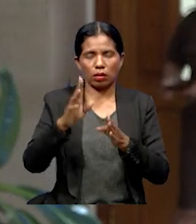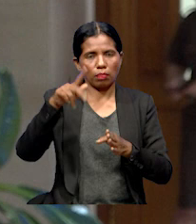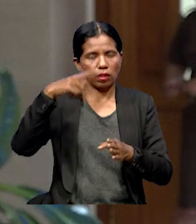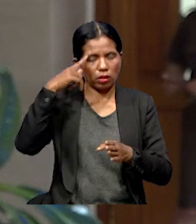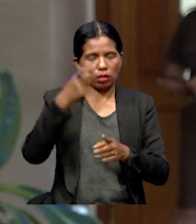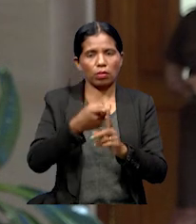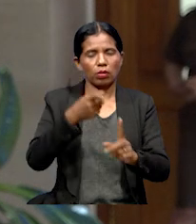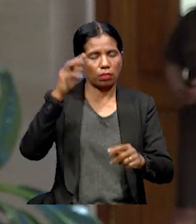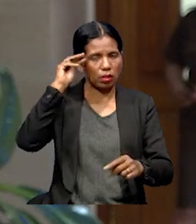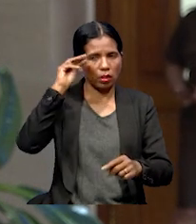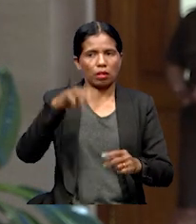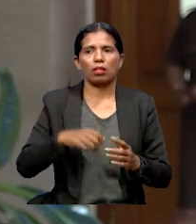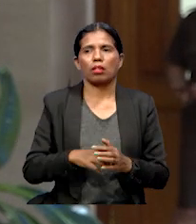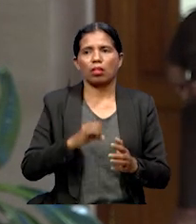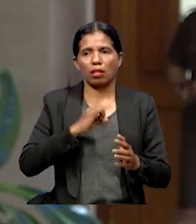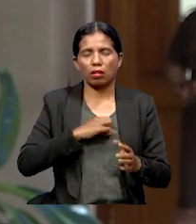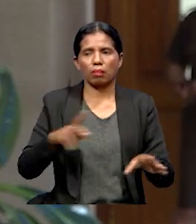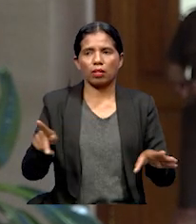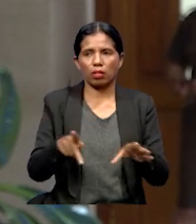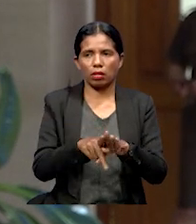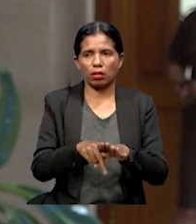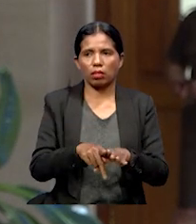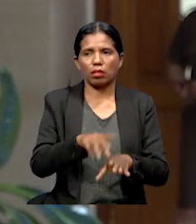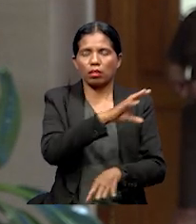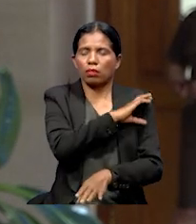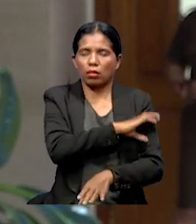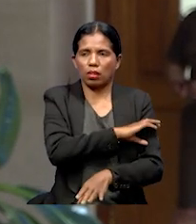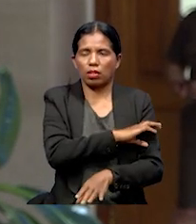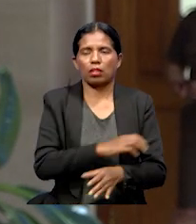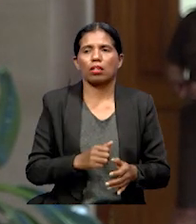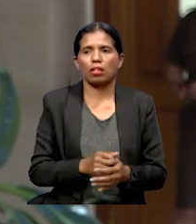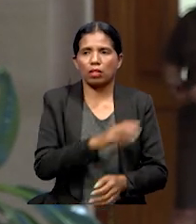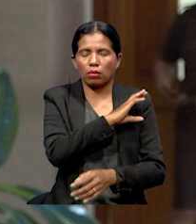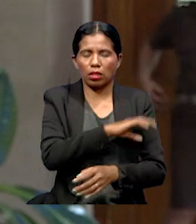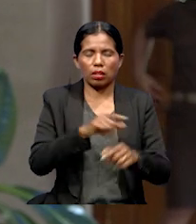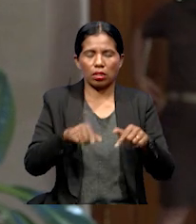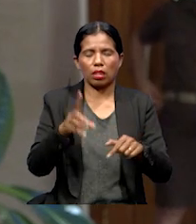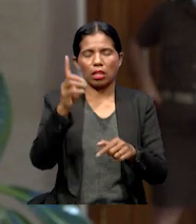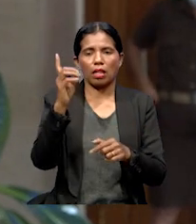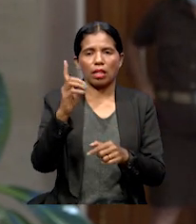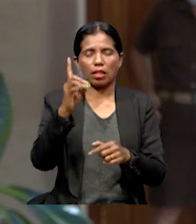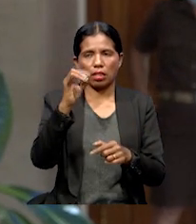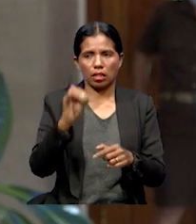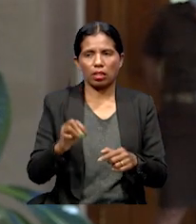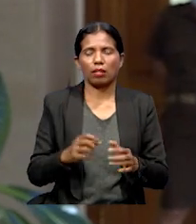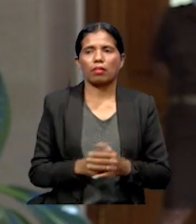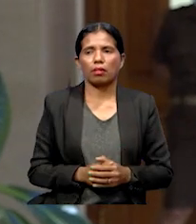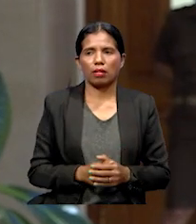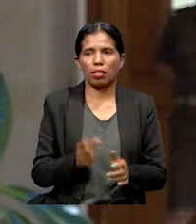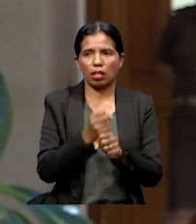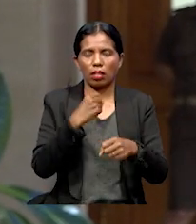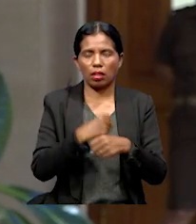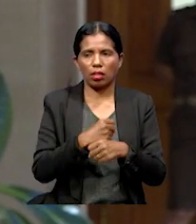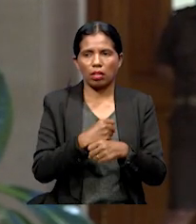seu ministério mãe, mas há uma participação na segurança externa. Segurança externa de durante a eleição, foi na dada